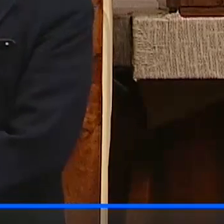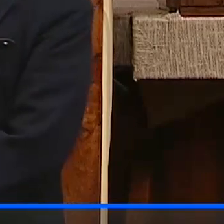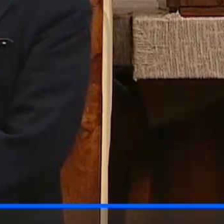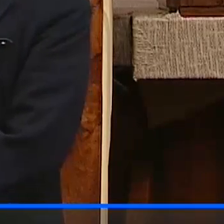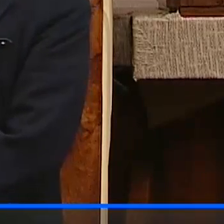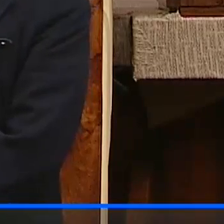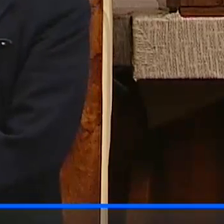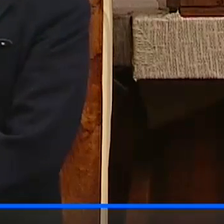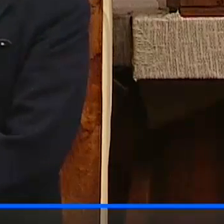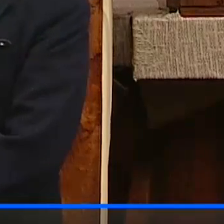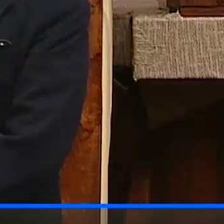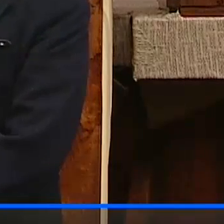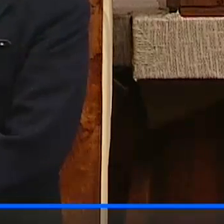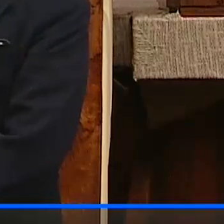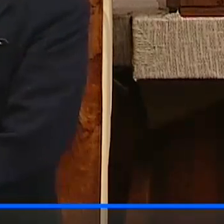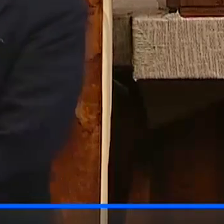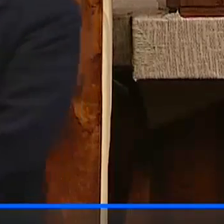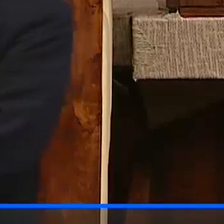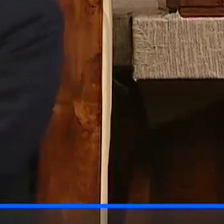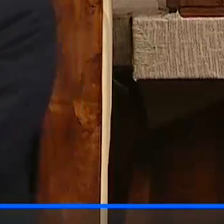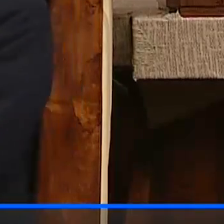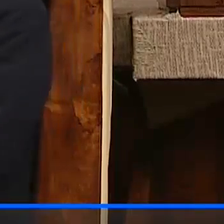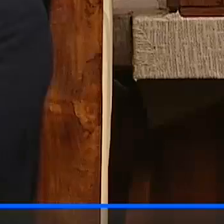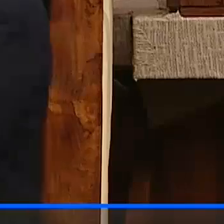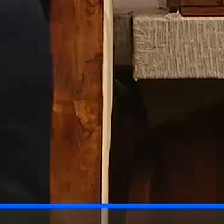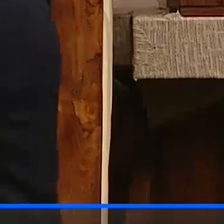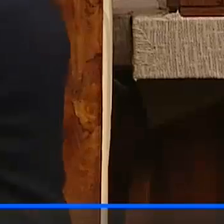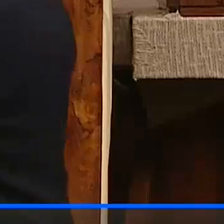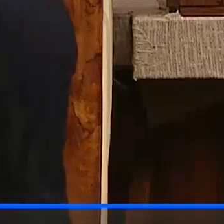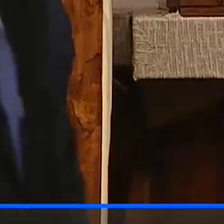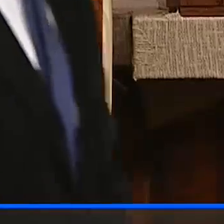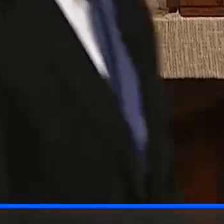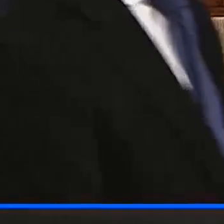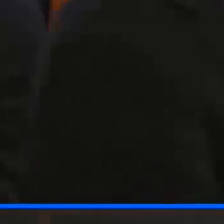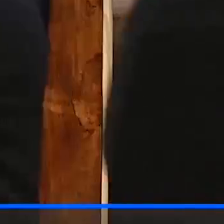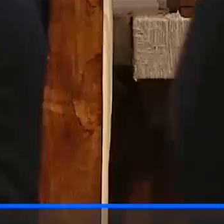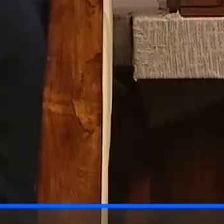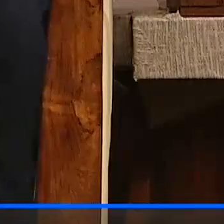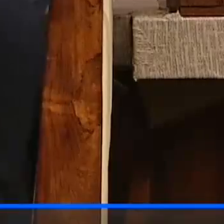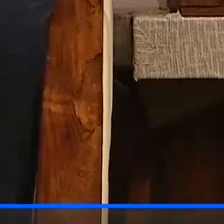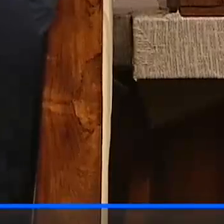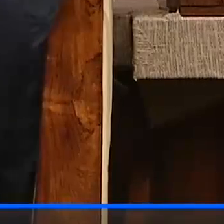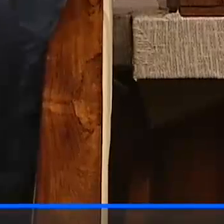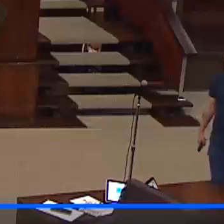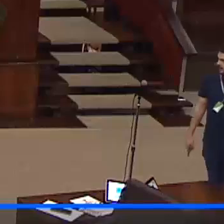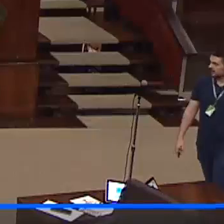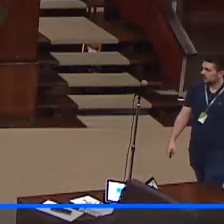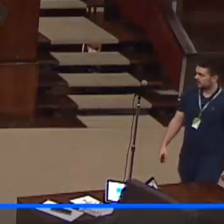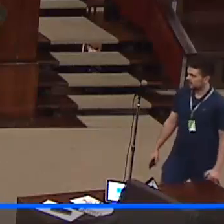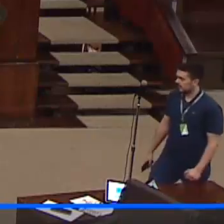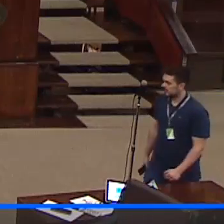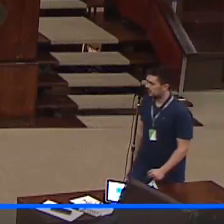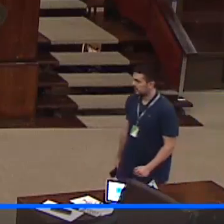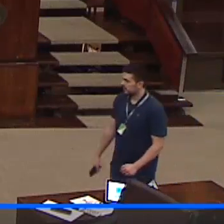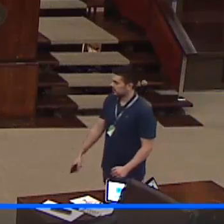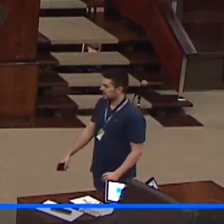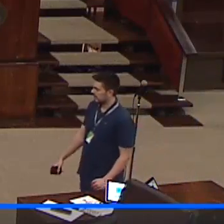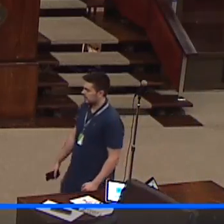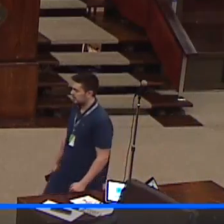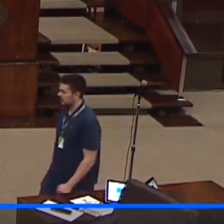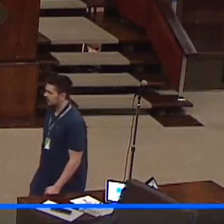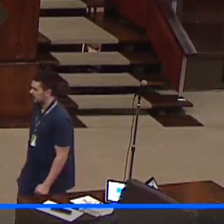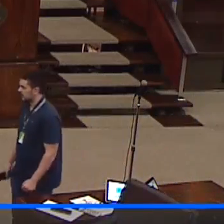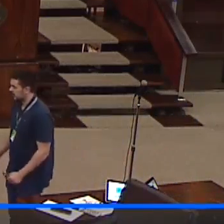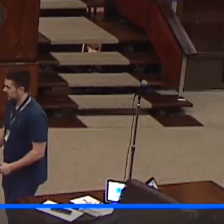também o diretor-executivo da zona sul henrique feijó os deputados das mais diversas bancadas se